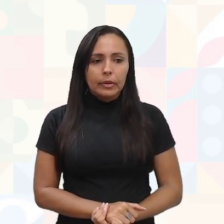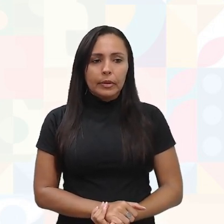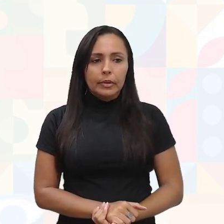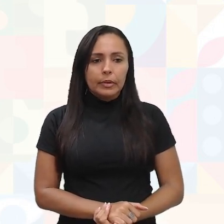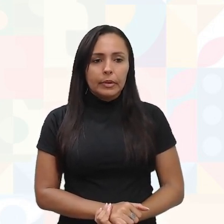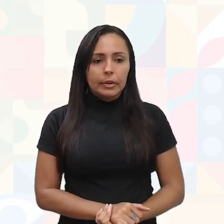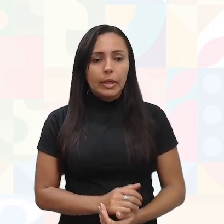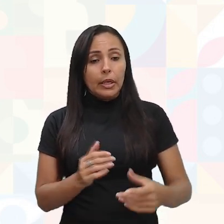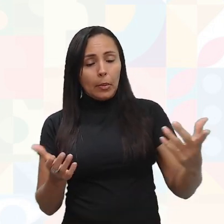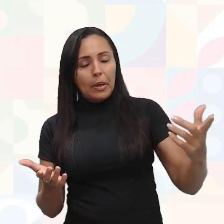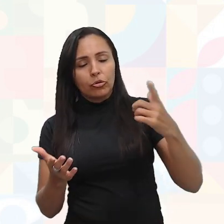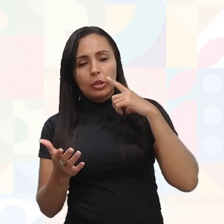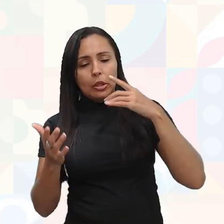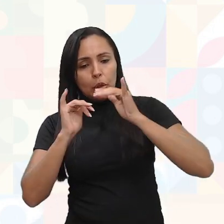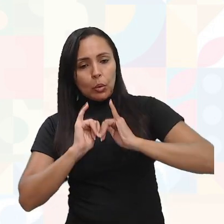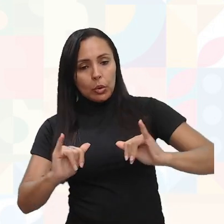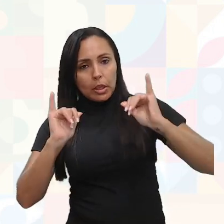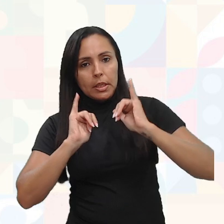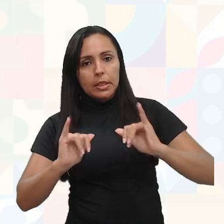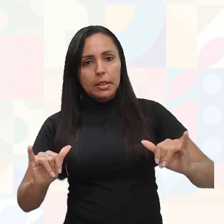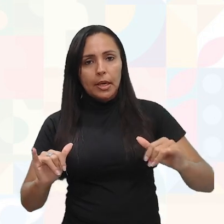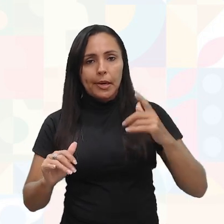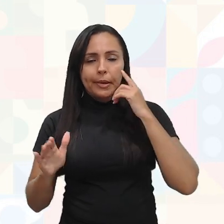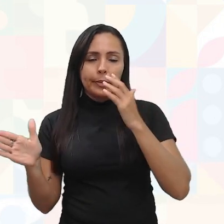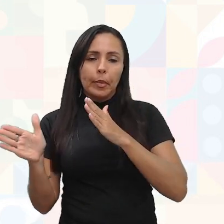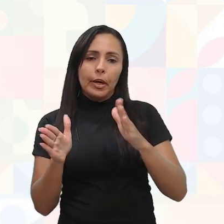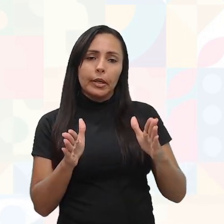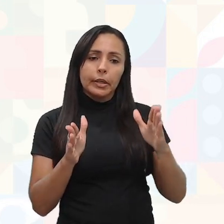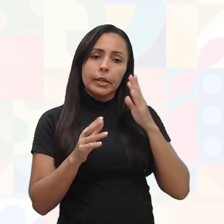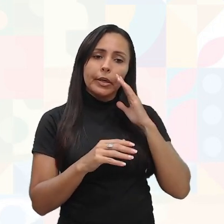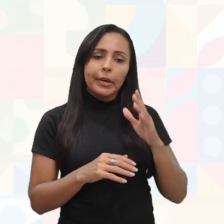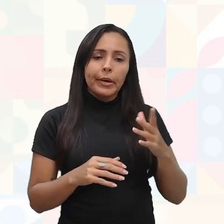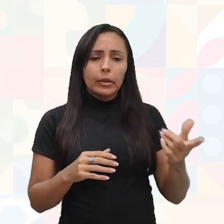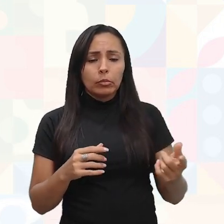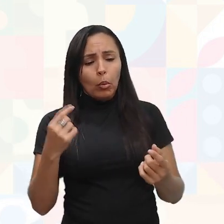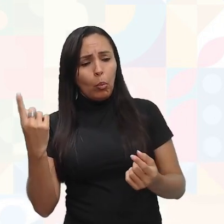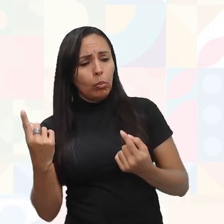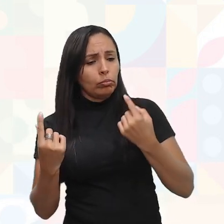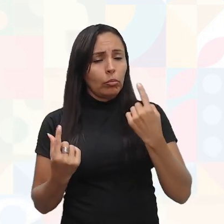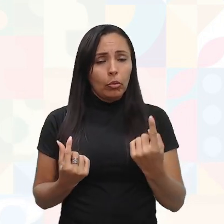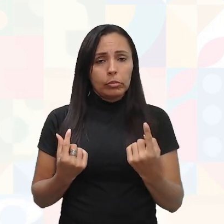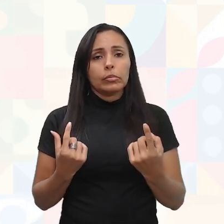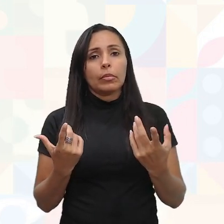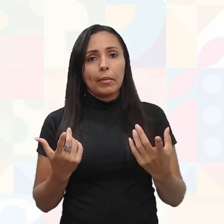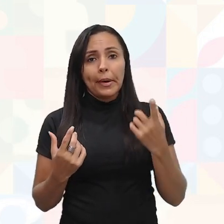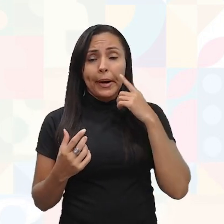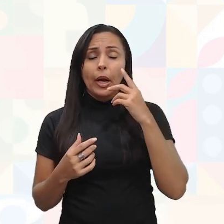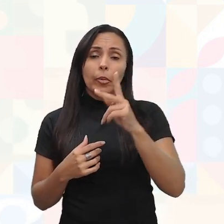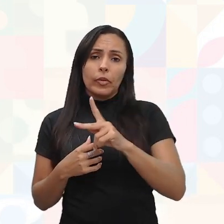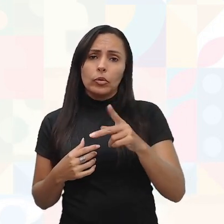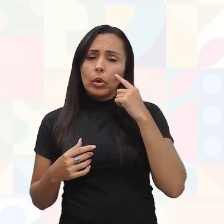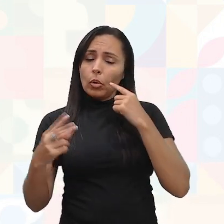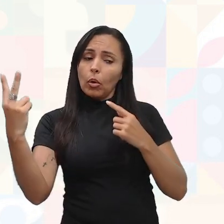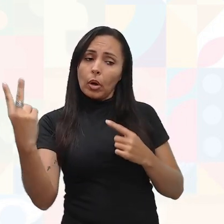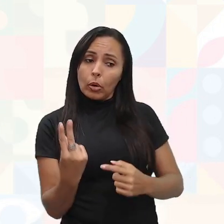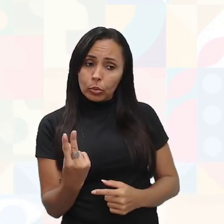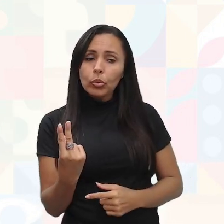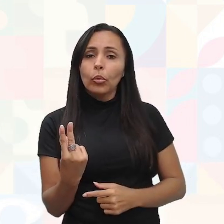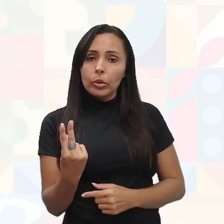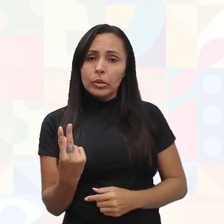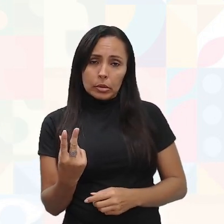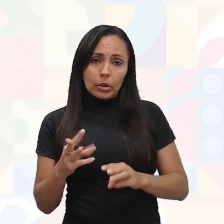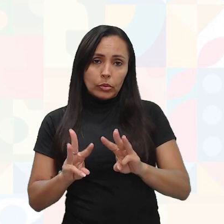Tem página de notícias barra informes, ou um ou outro, tá? Ah, professor, eu quero colocar os dois. Eu quero que no meu site